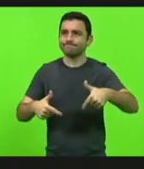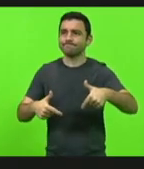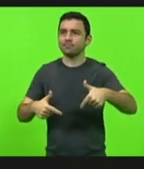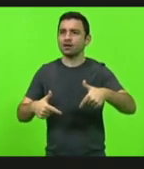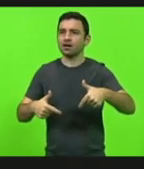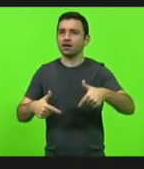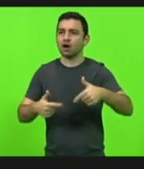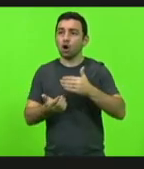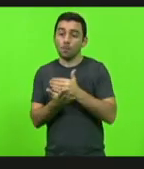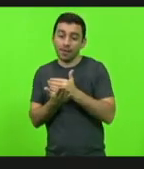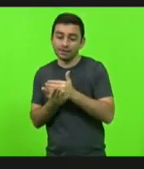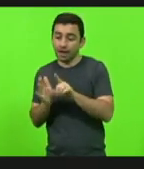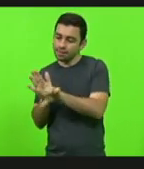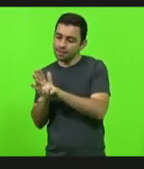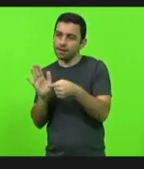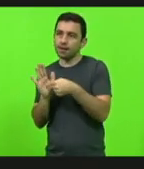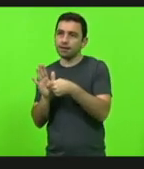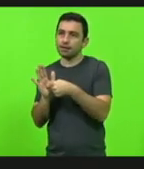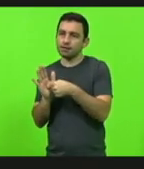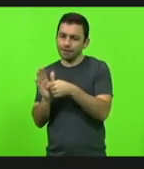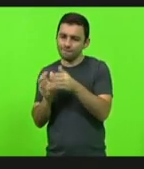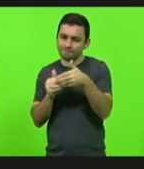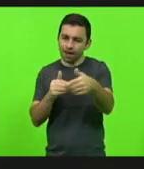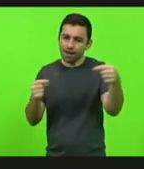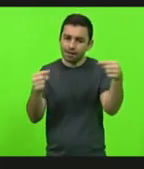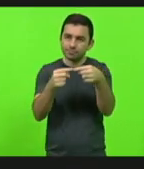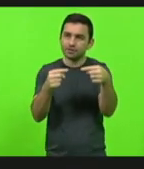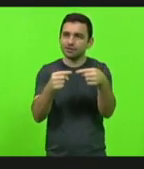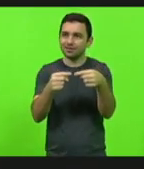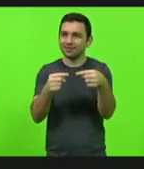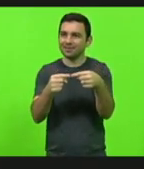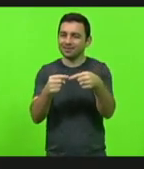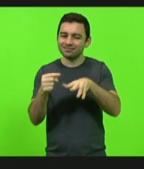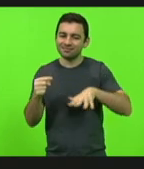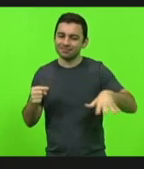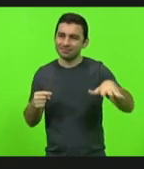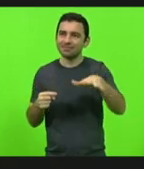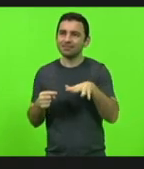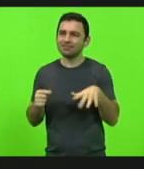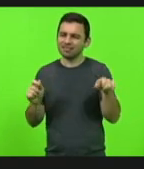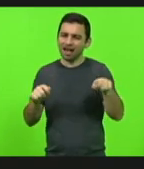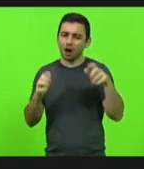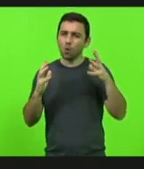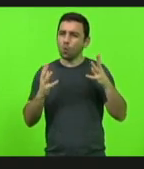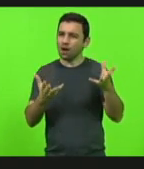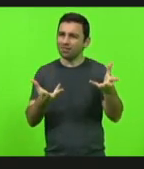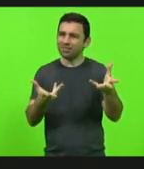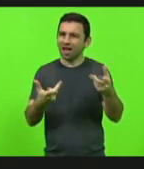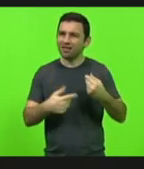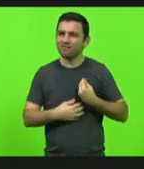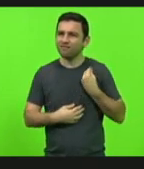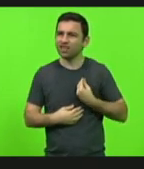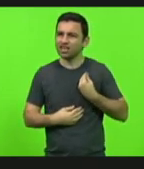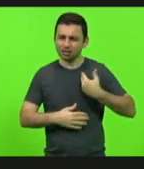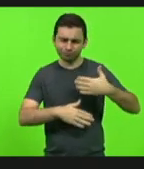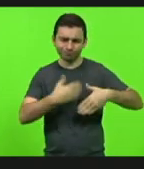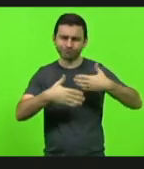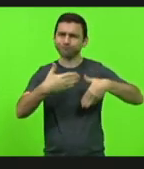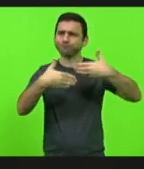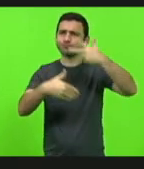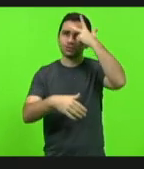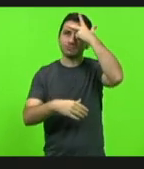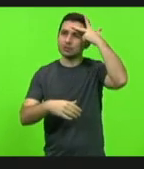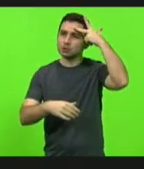é que sai a lei do Papel a gente consegue aplicar essa lei para que possa trazer qualidade de vida potencializar as